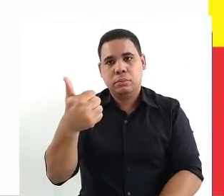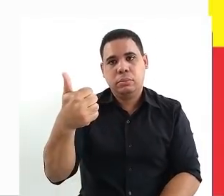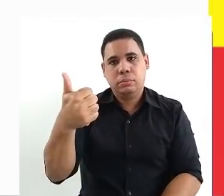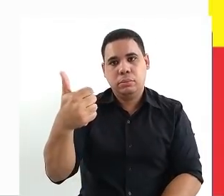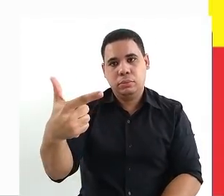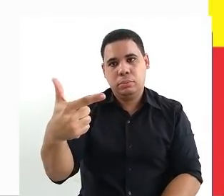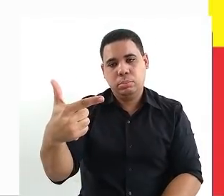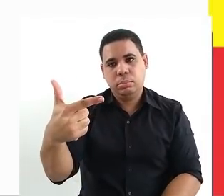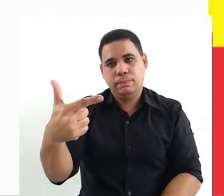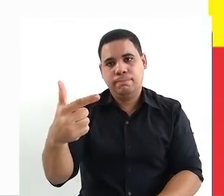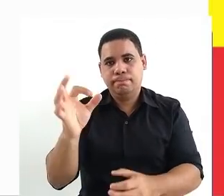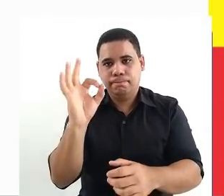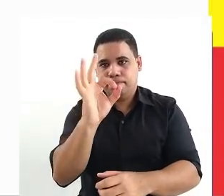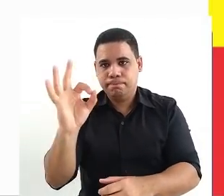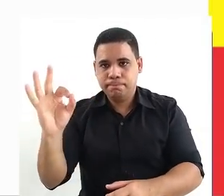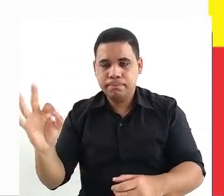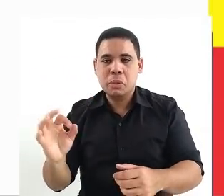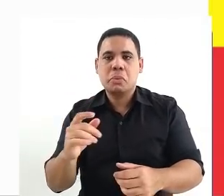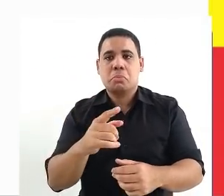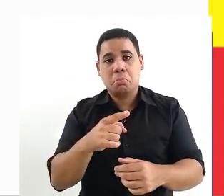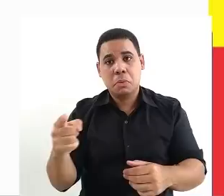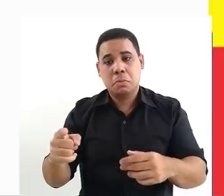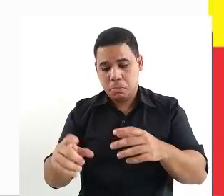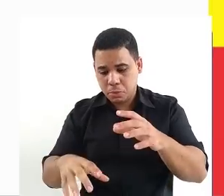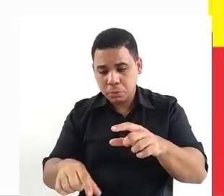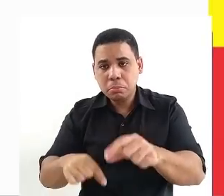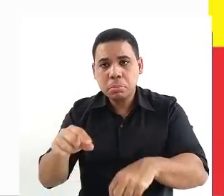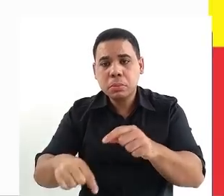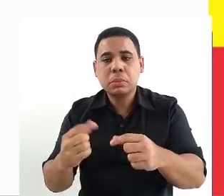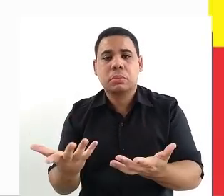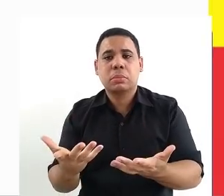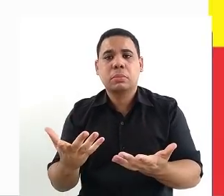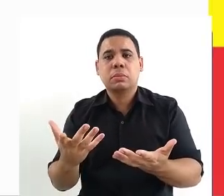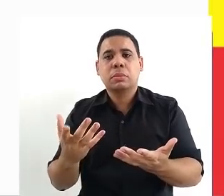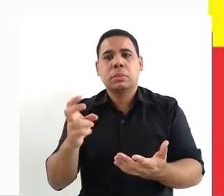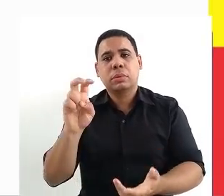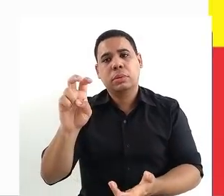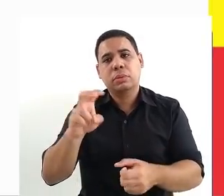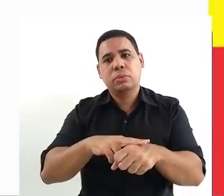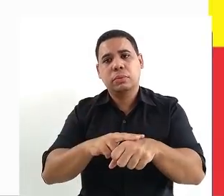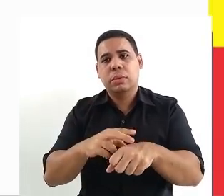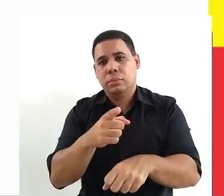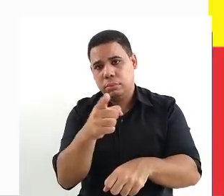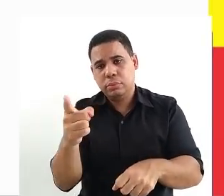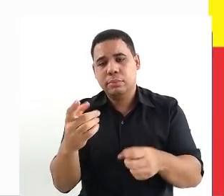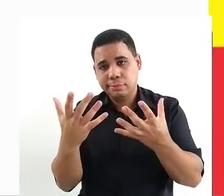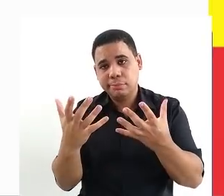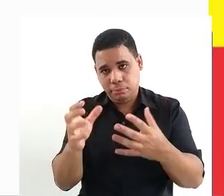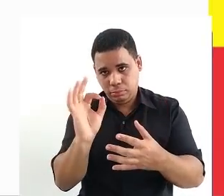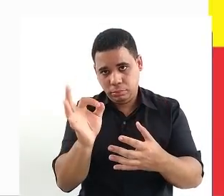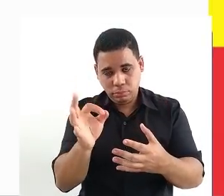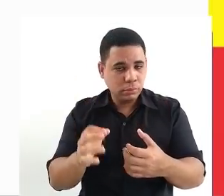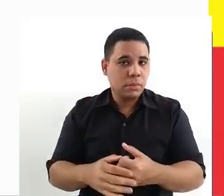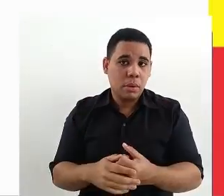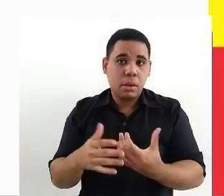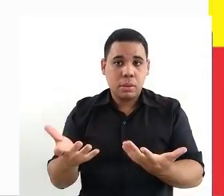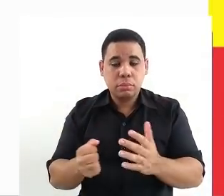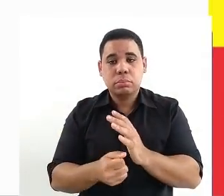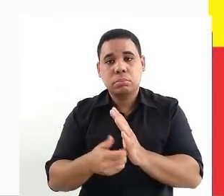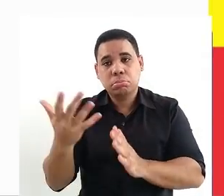sortear 5 bolas verdes, que é o que eu quero. Então, a nossa fração, a nossa probabilidade vai